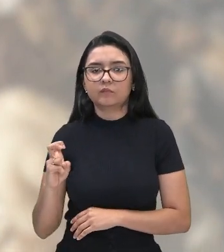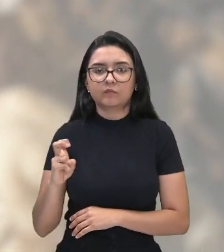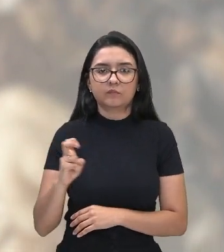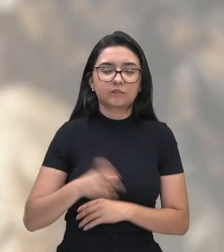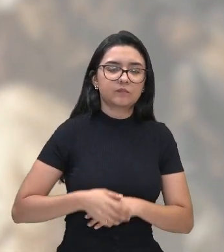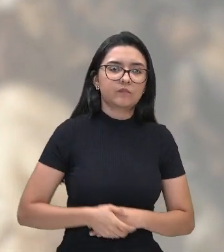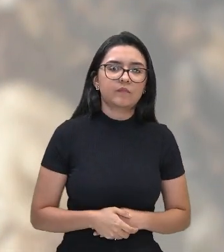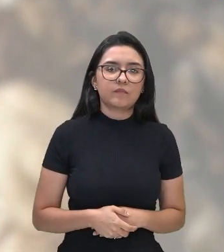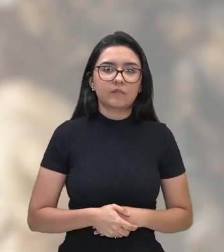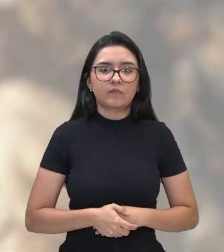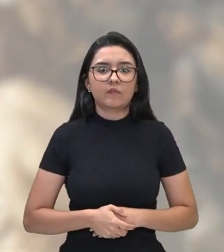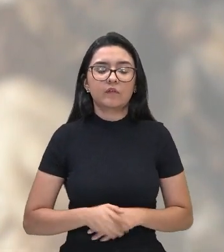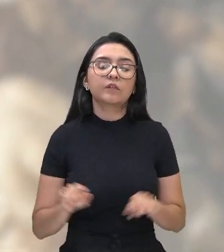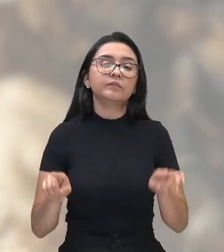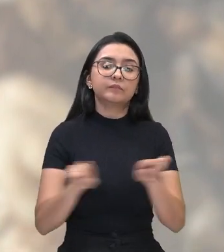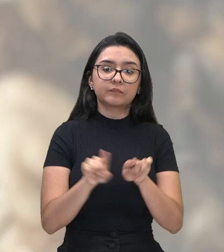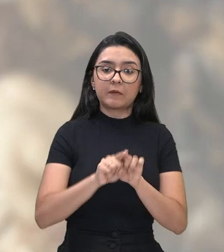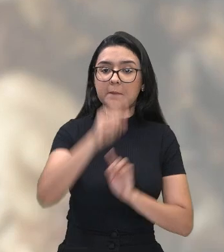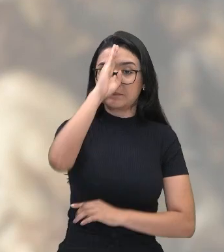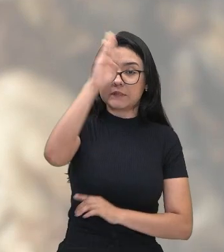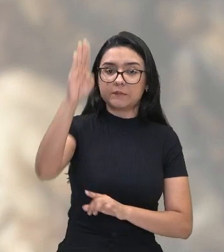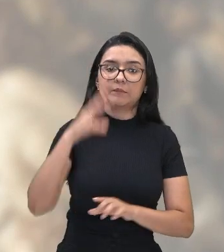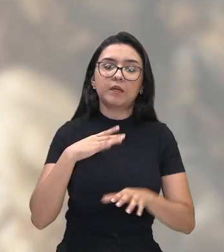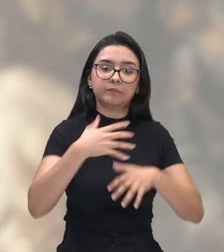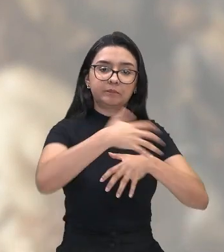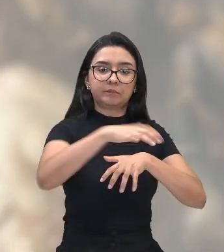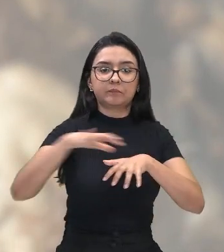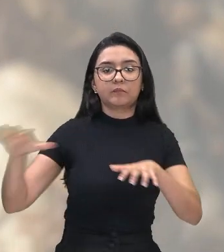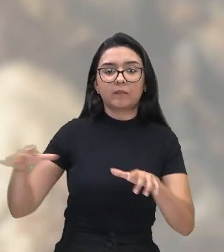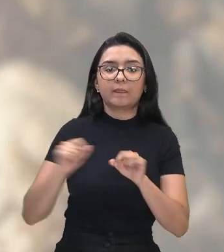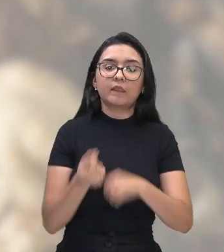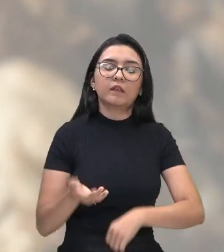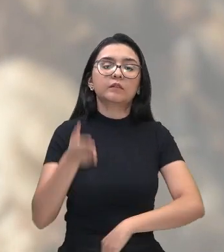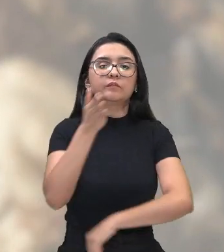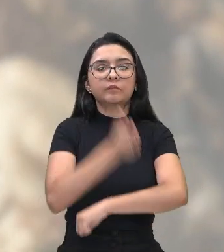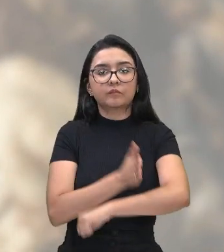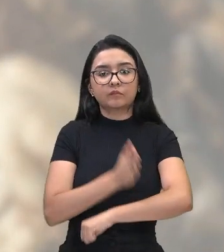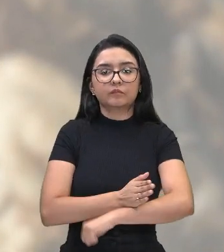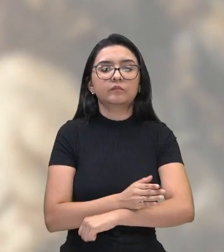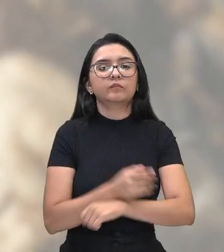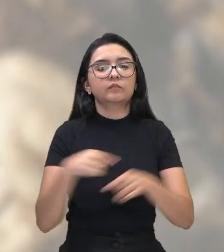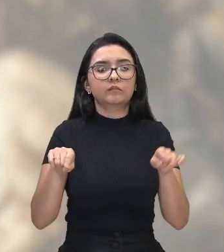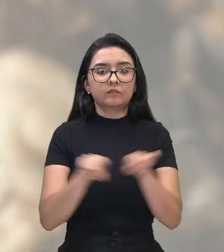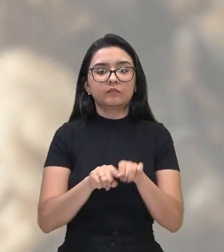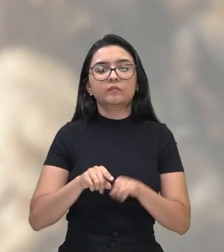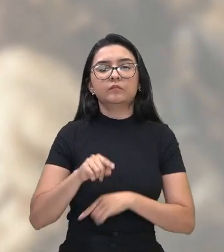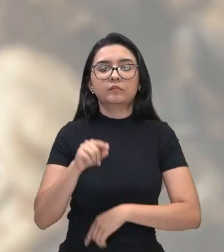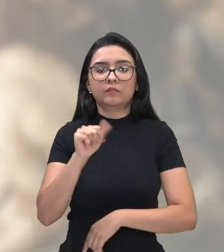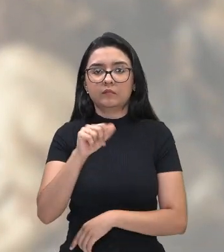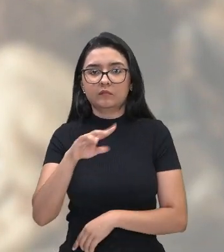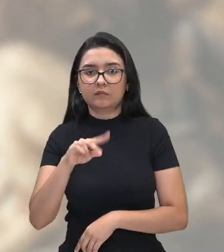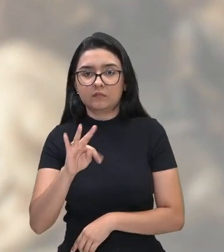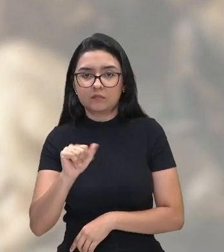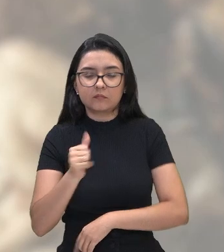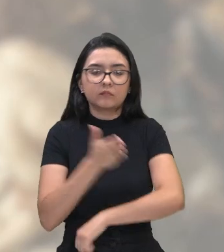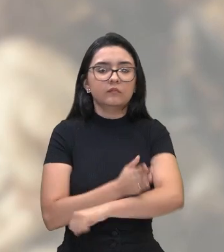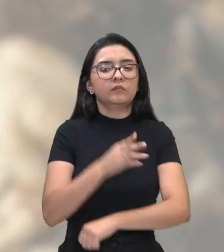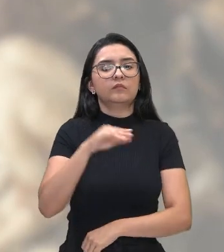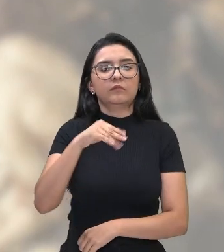século XV. Principais divisões, Alta Idade Média e Baixa Idade Média.